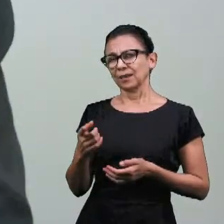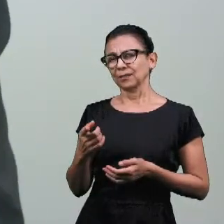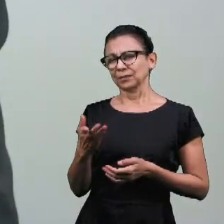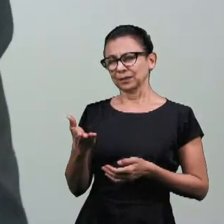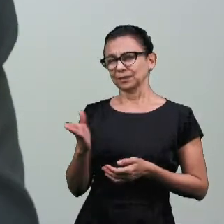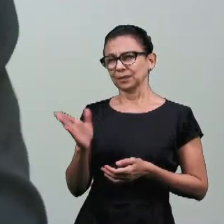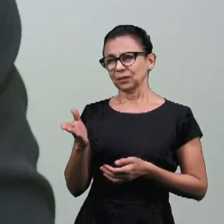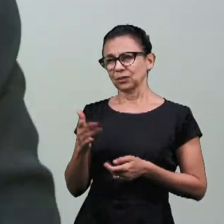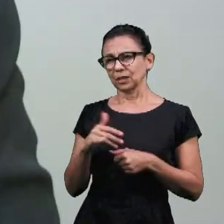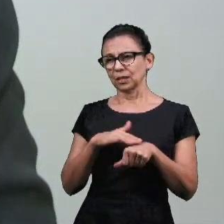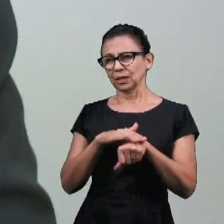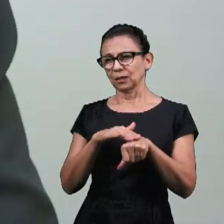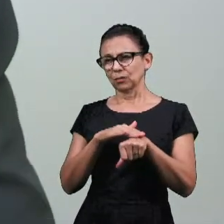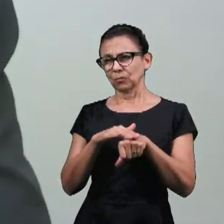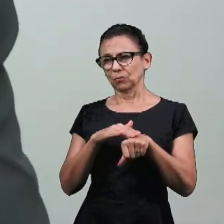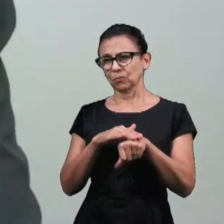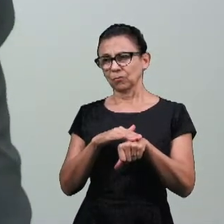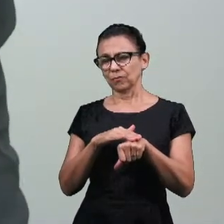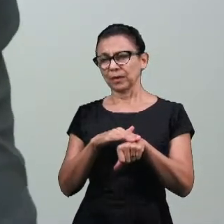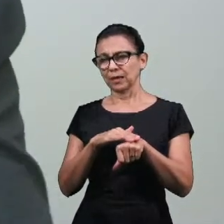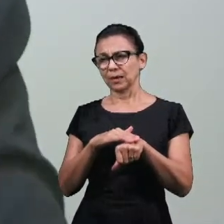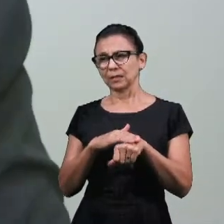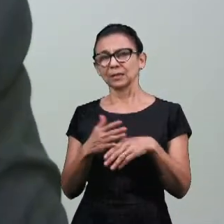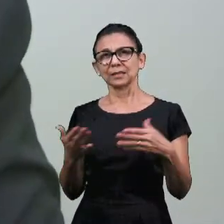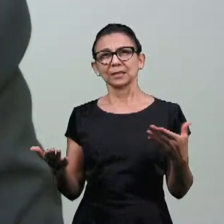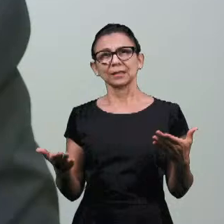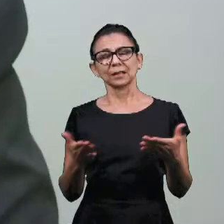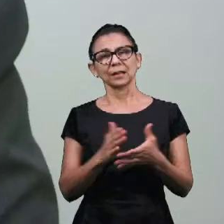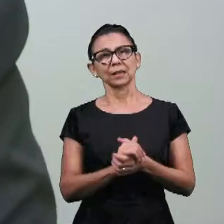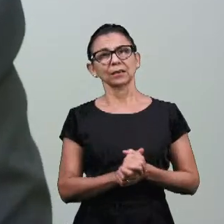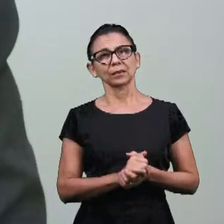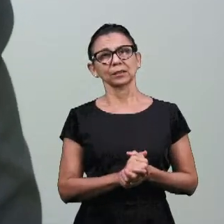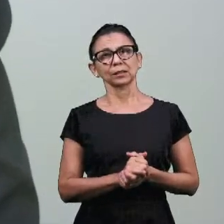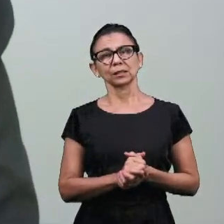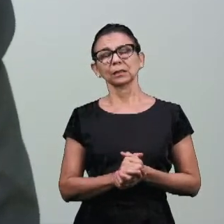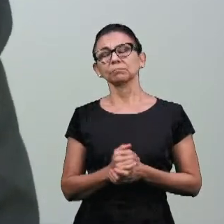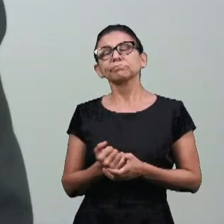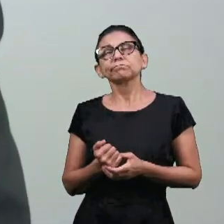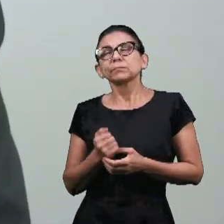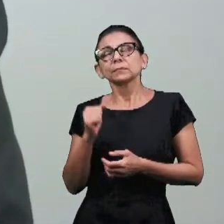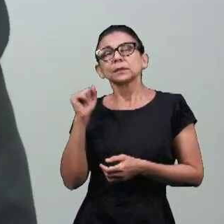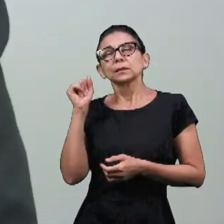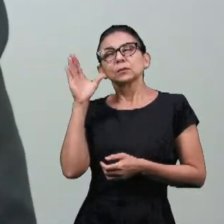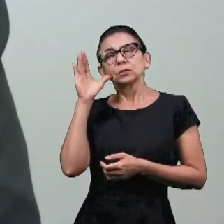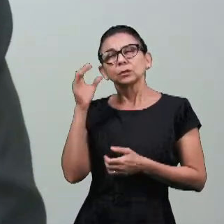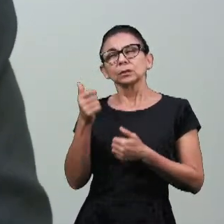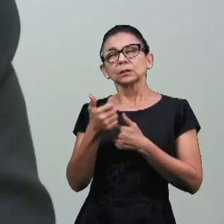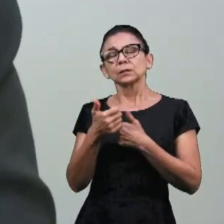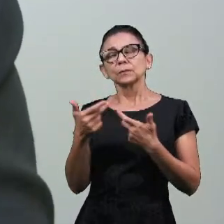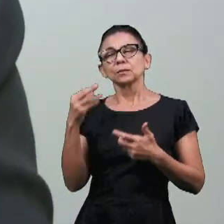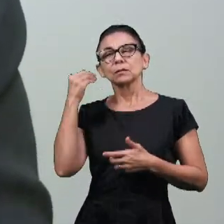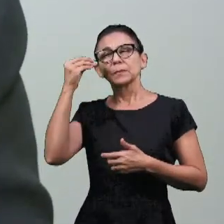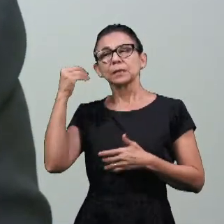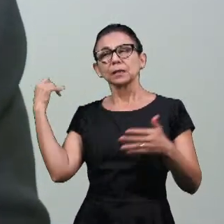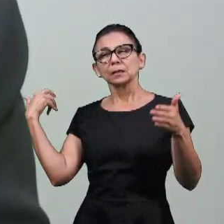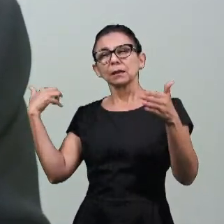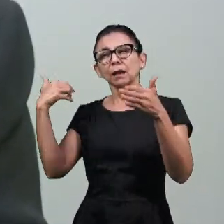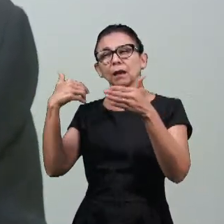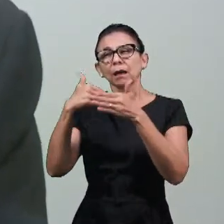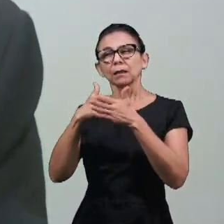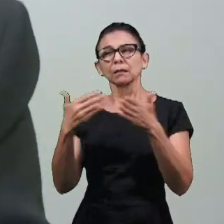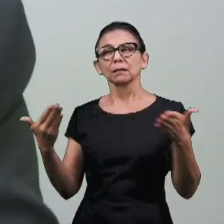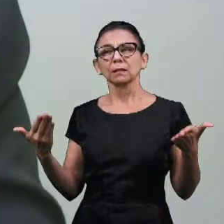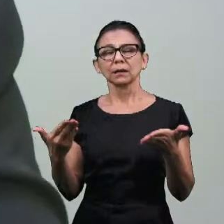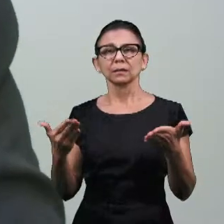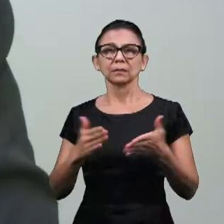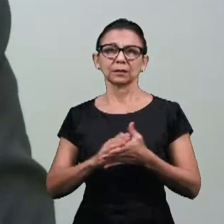começou daqui. Então a gente vai conversar um pouco assim, de como o senhor chegou até aqui. Nós sabemos que, se eu não me